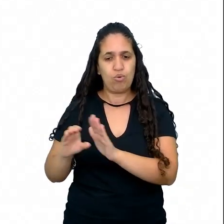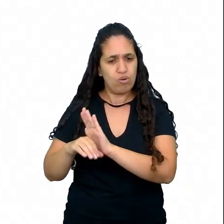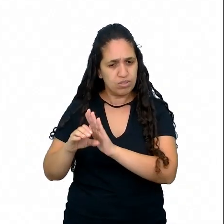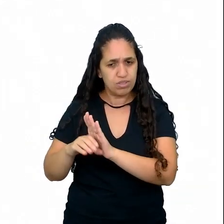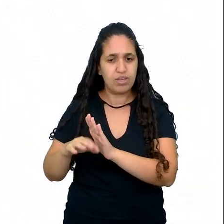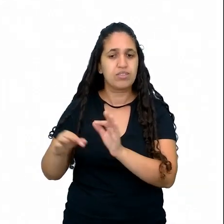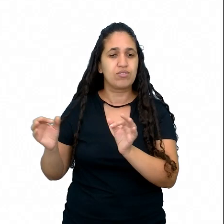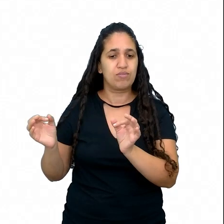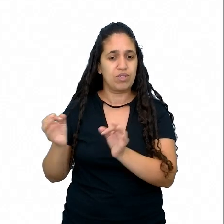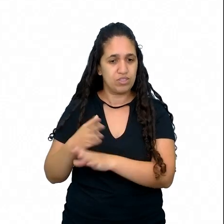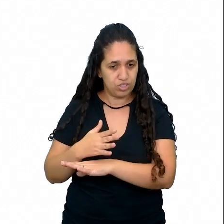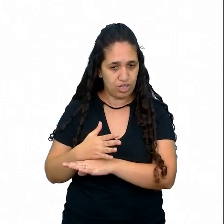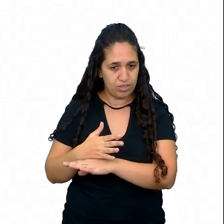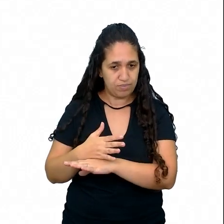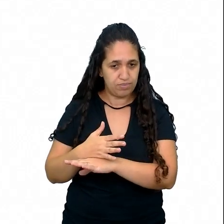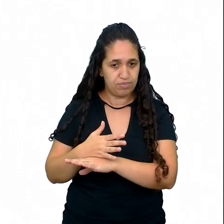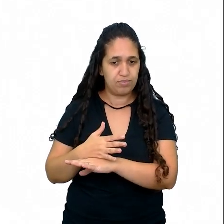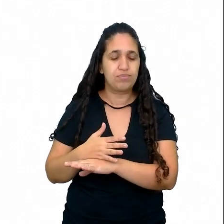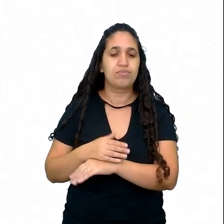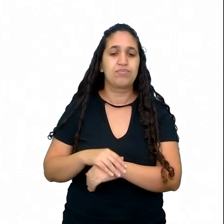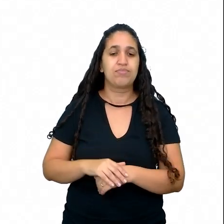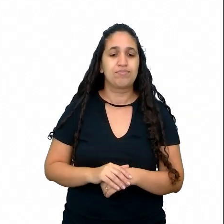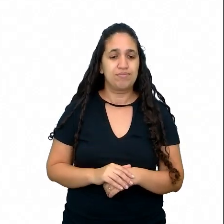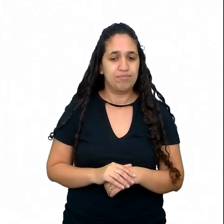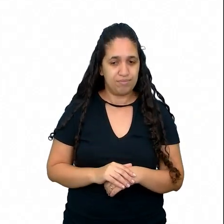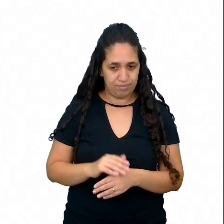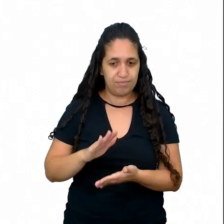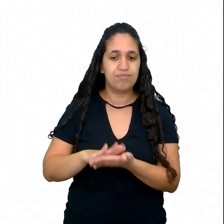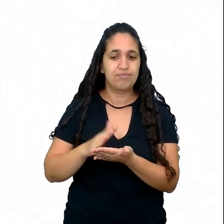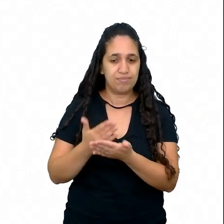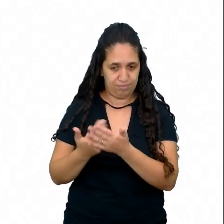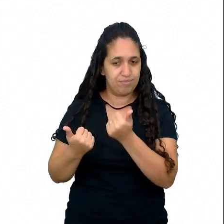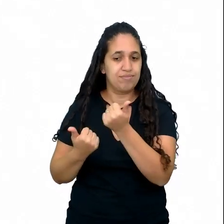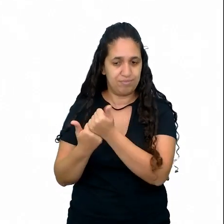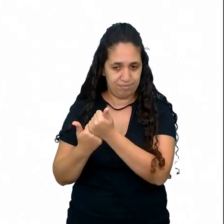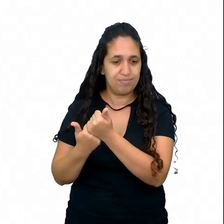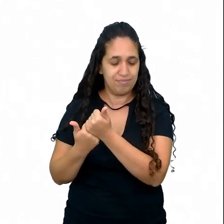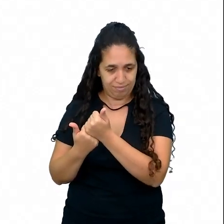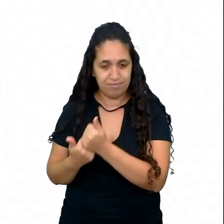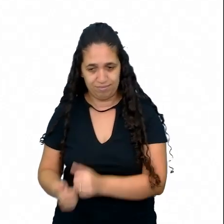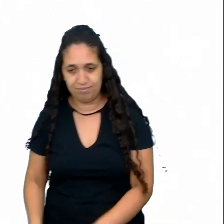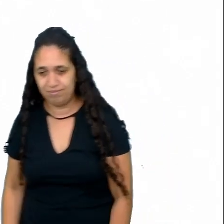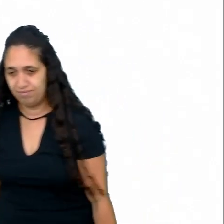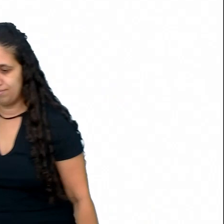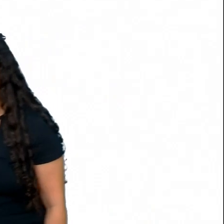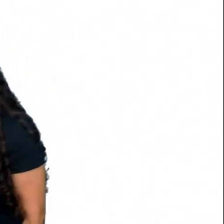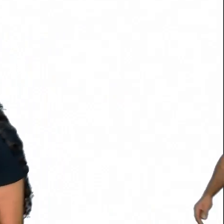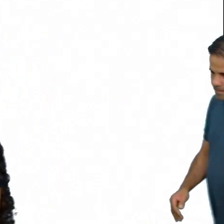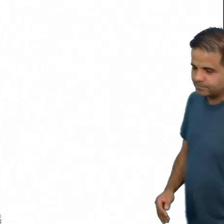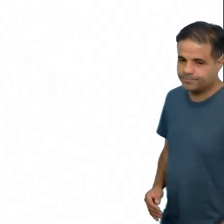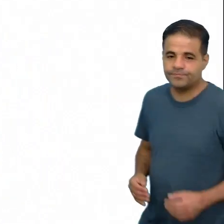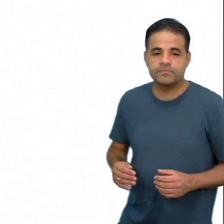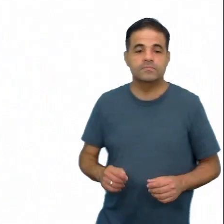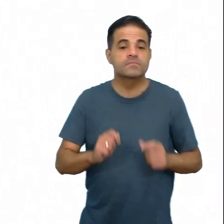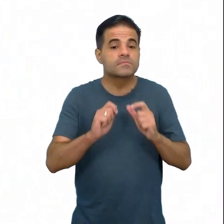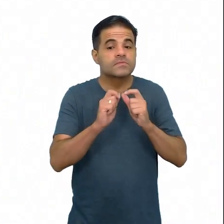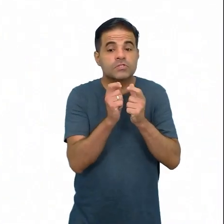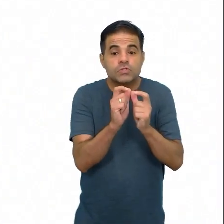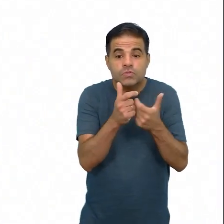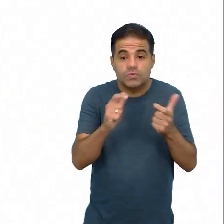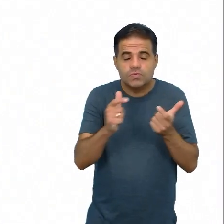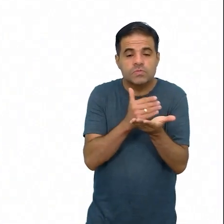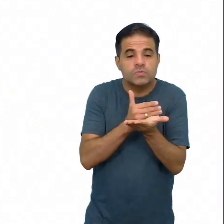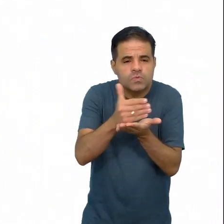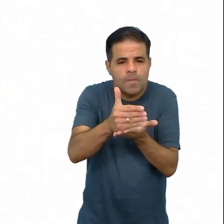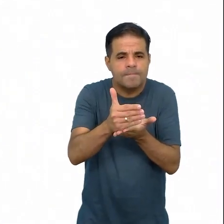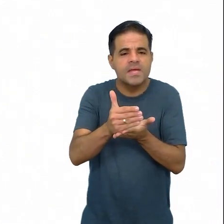que nenhum aluno leve essa dúvida para casa. Então, é interessante que a gente pense nesses 3 momentos da nossa aula, porque a estrutura é o começo,